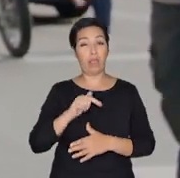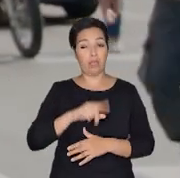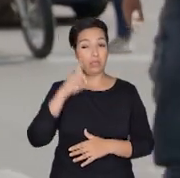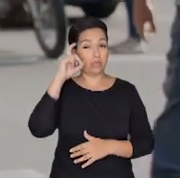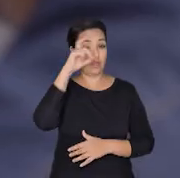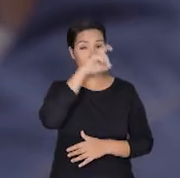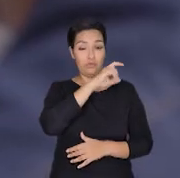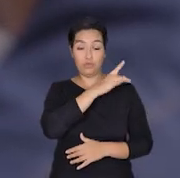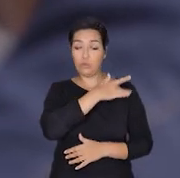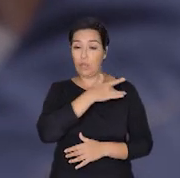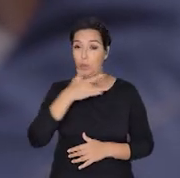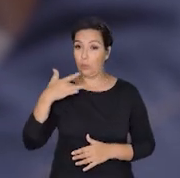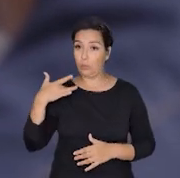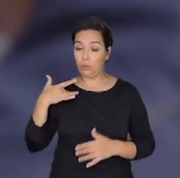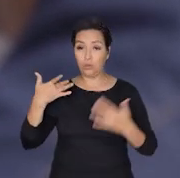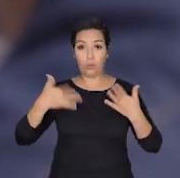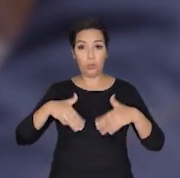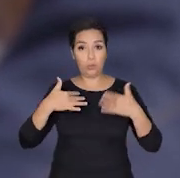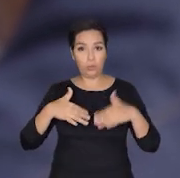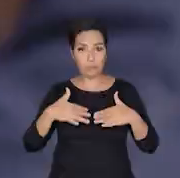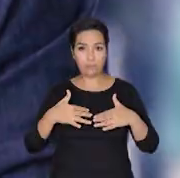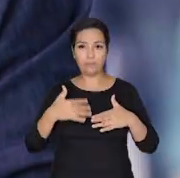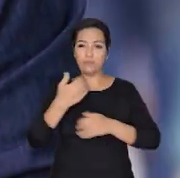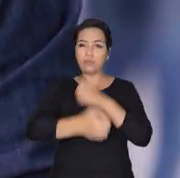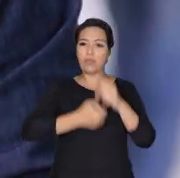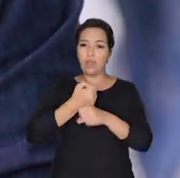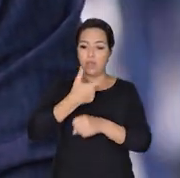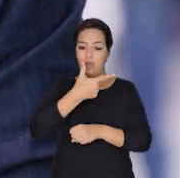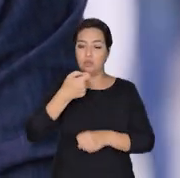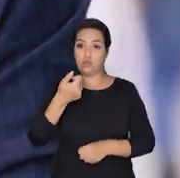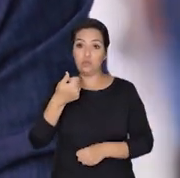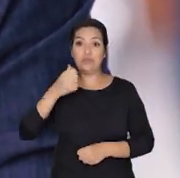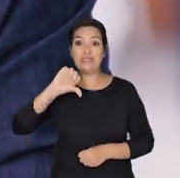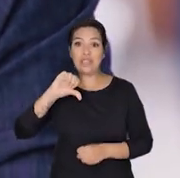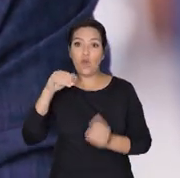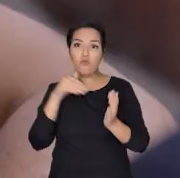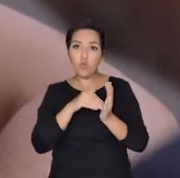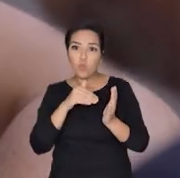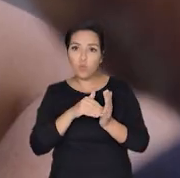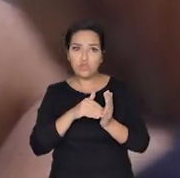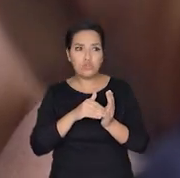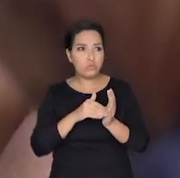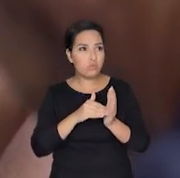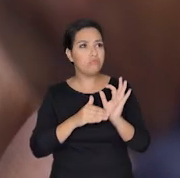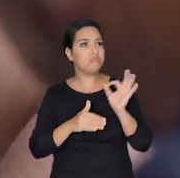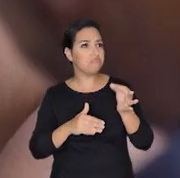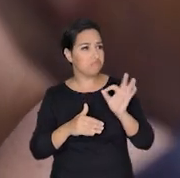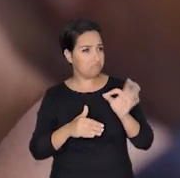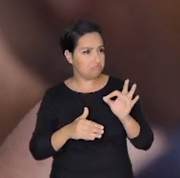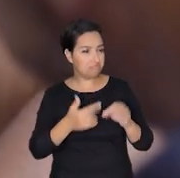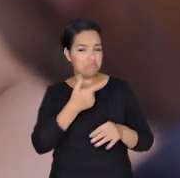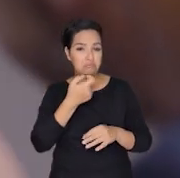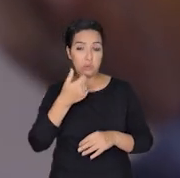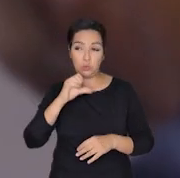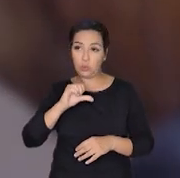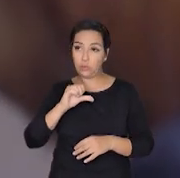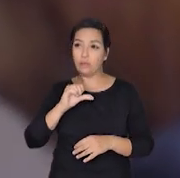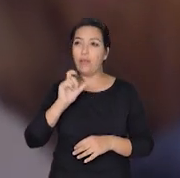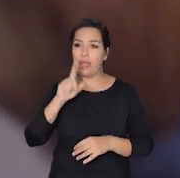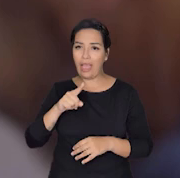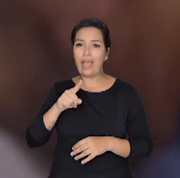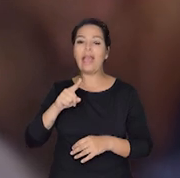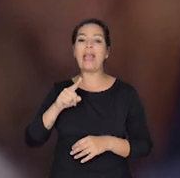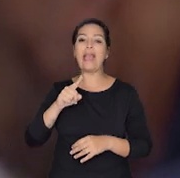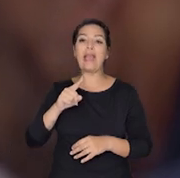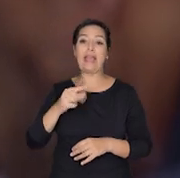saúde. Desde 2019 foi meu último atendimento. 2019? 2019. Inclusive, a minha última consulta com a cardiologia